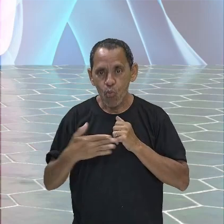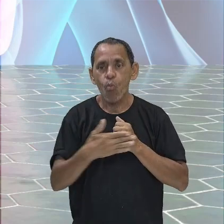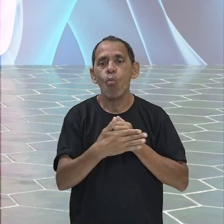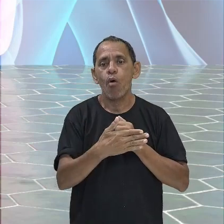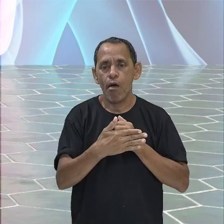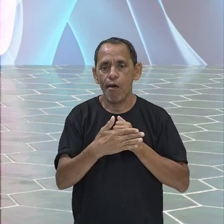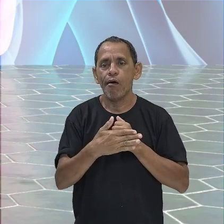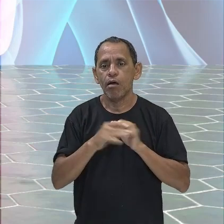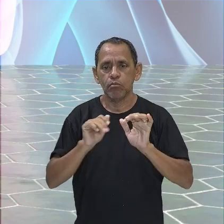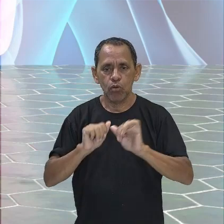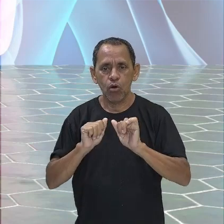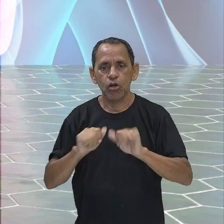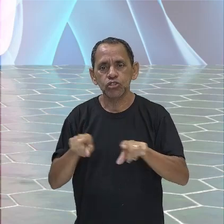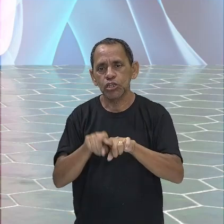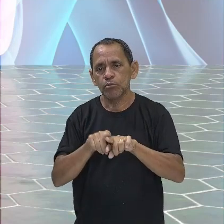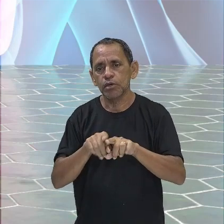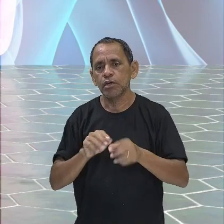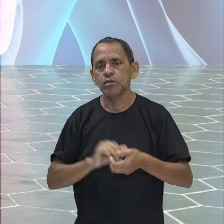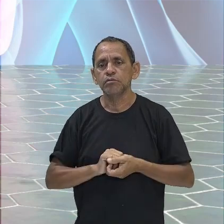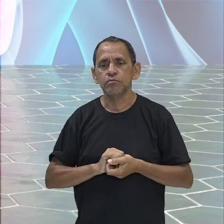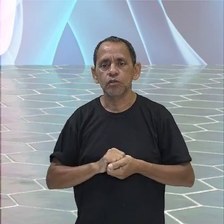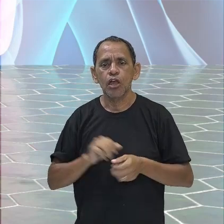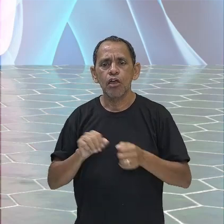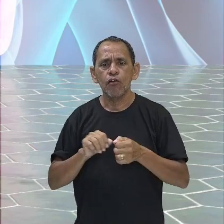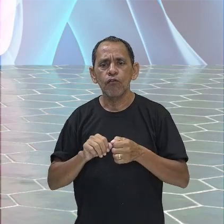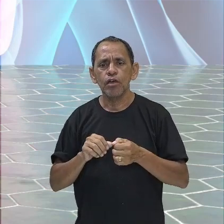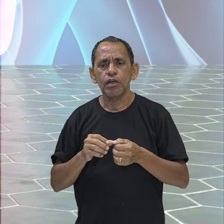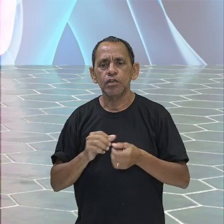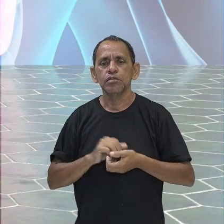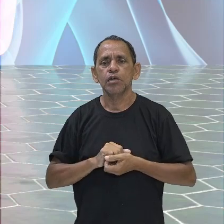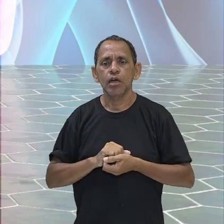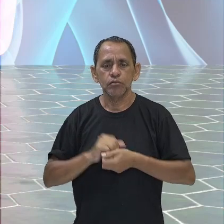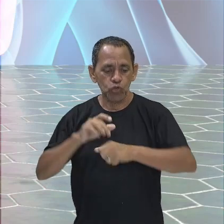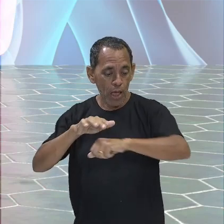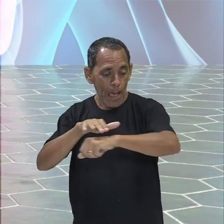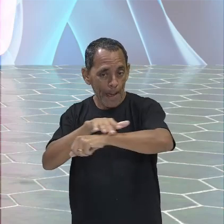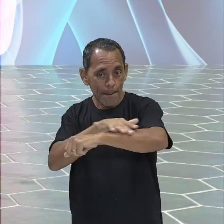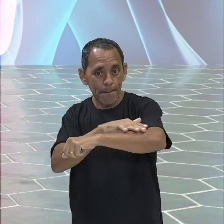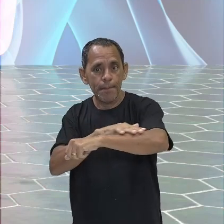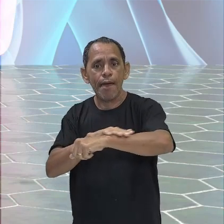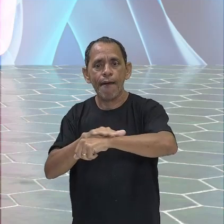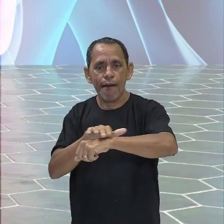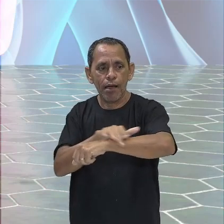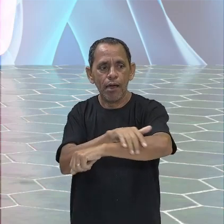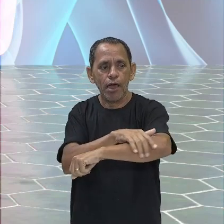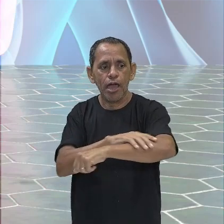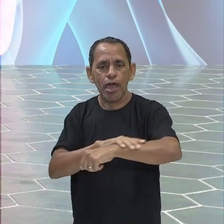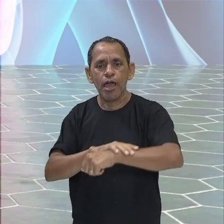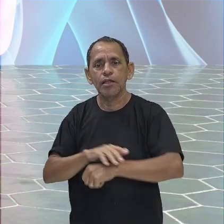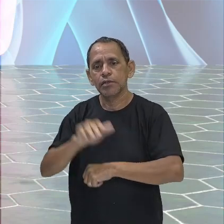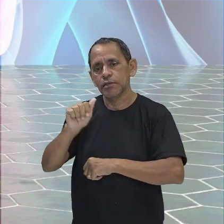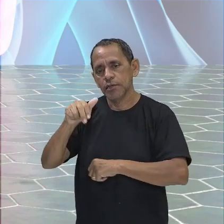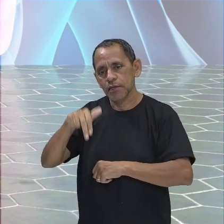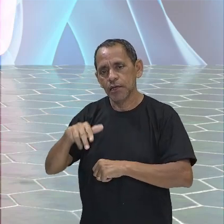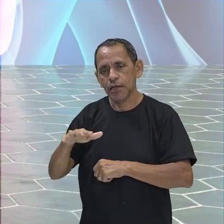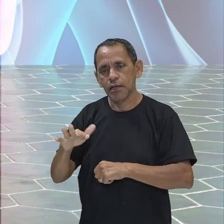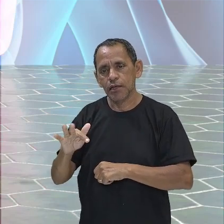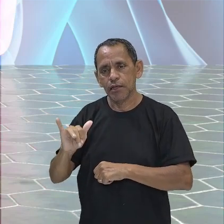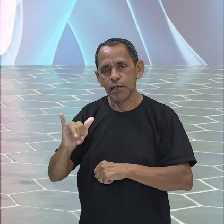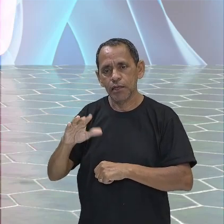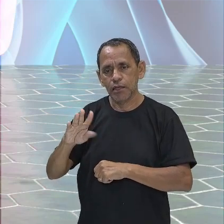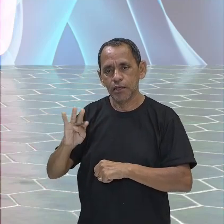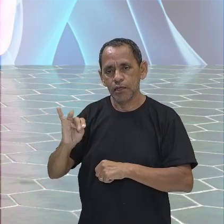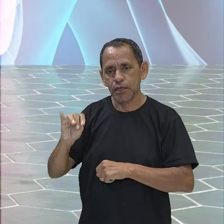Elas podem ser realizadas de forma cutânea pelos anfíbios, né? Alguns anfíbios como